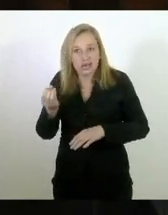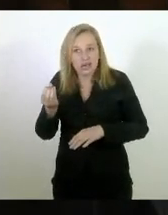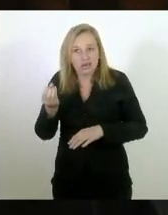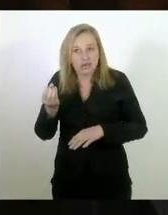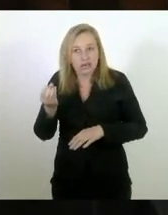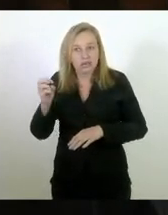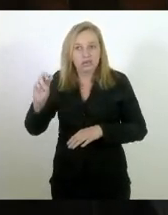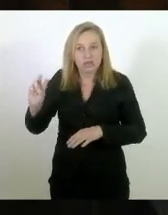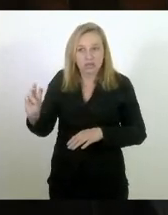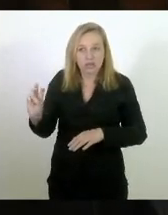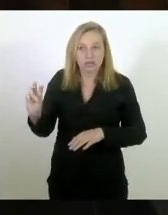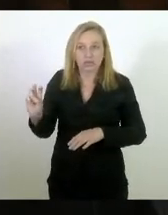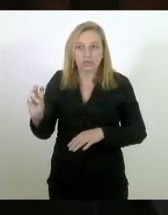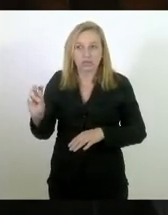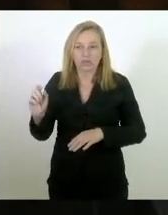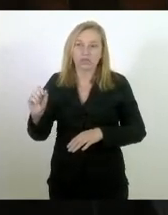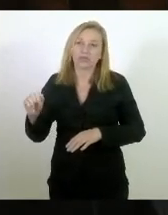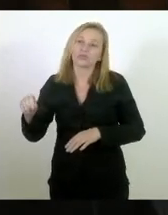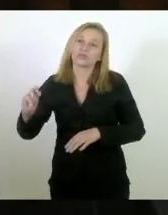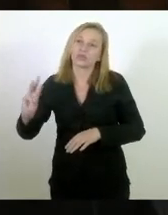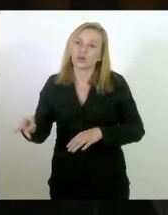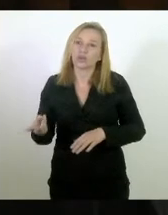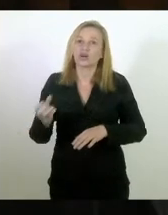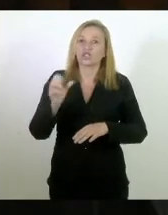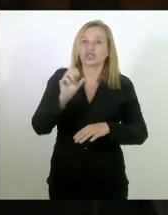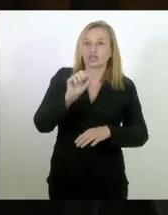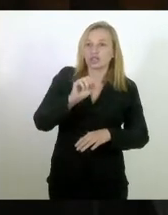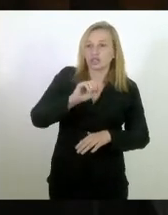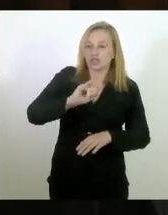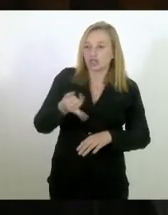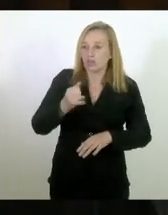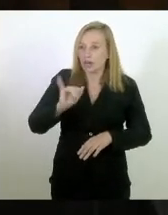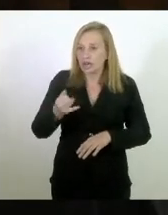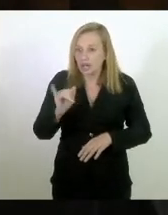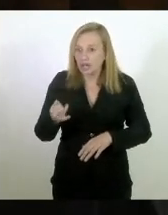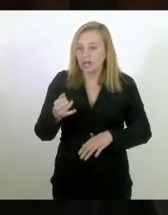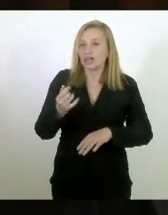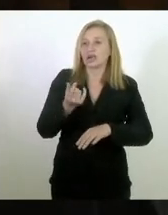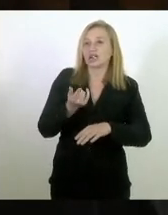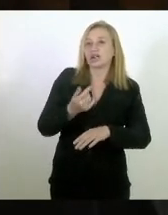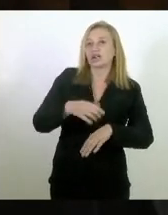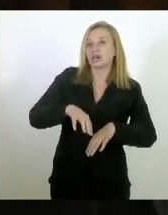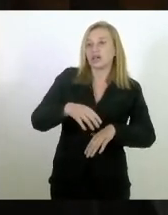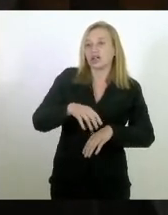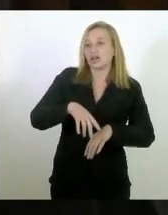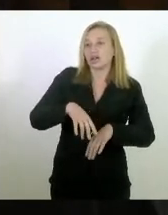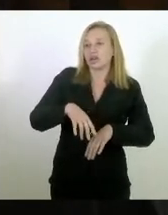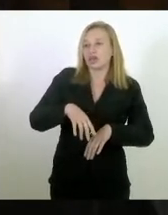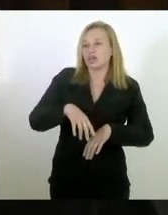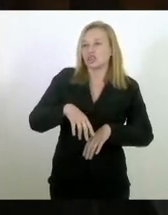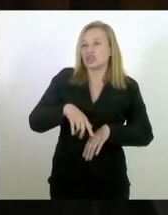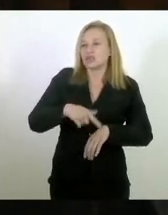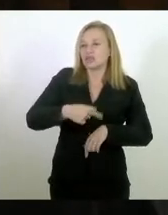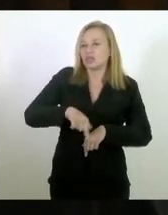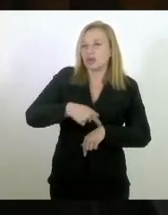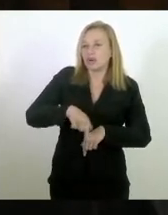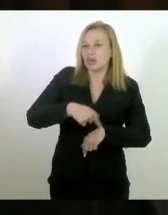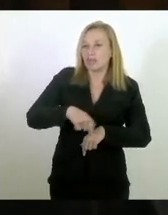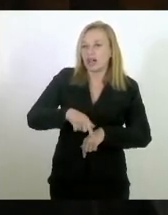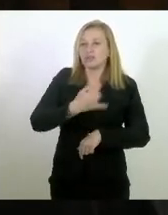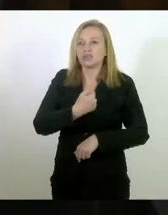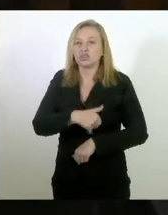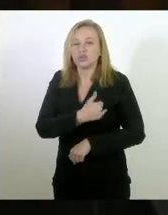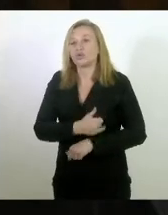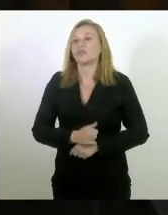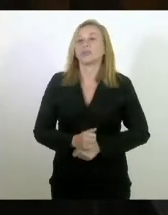milhões em Japeri Mesquita Nilópolis Nova Iguaçu Queimados e São João de ontem quando eu falei para senhora